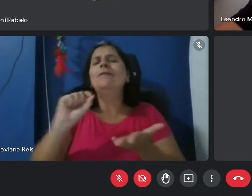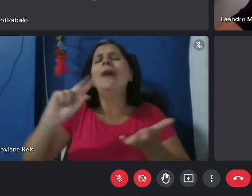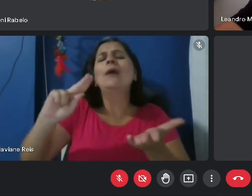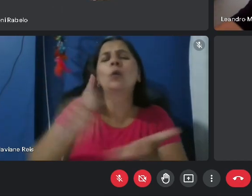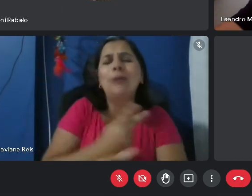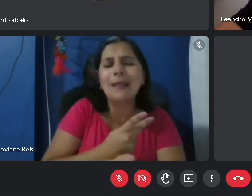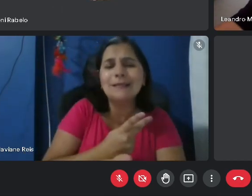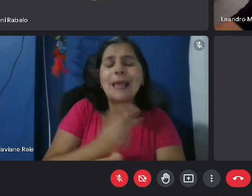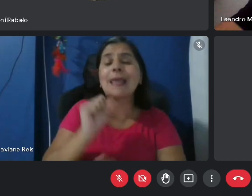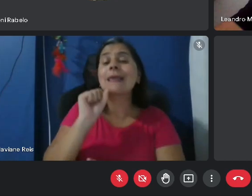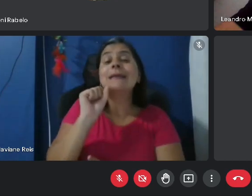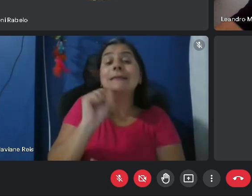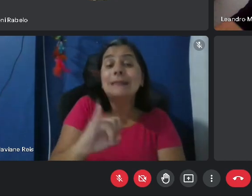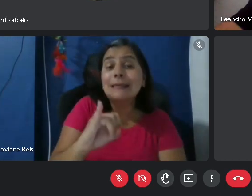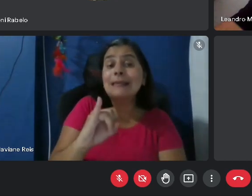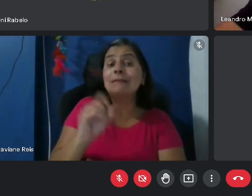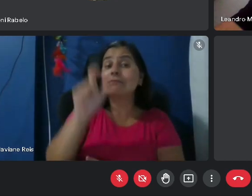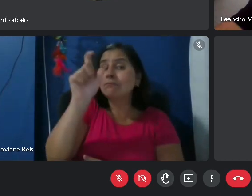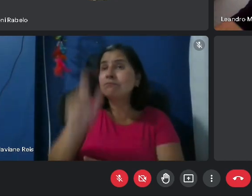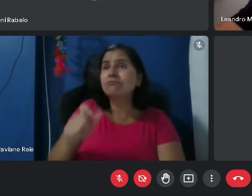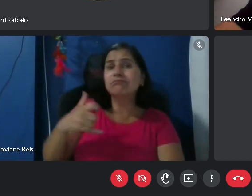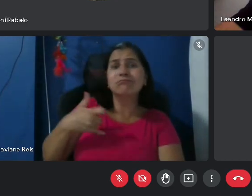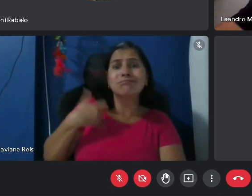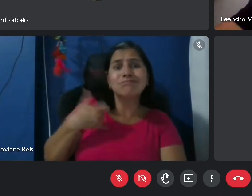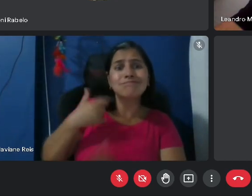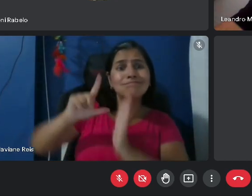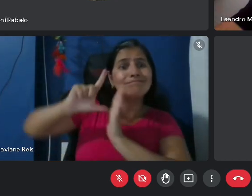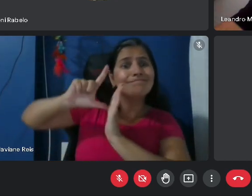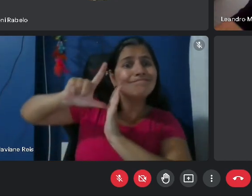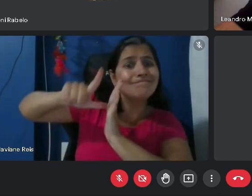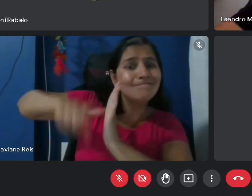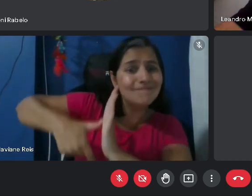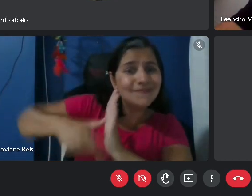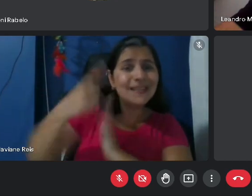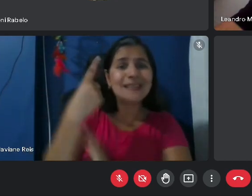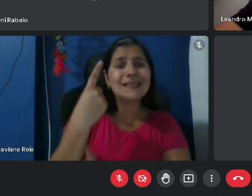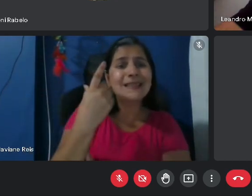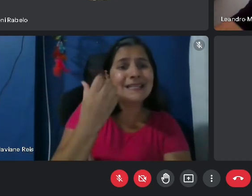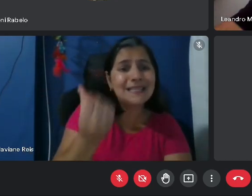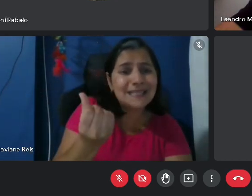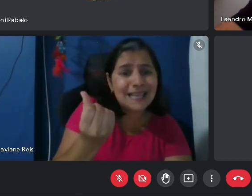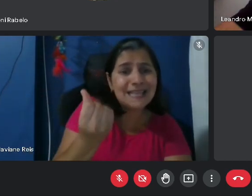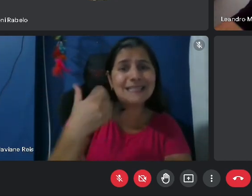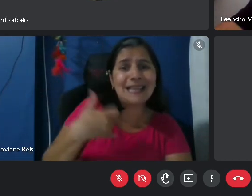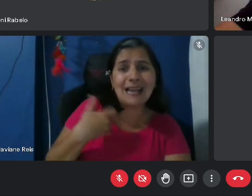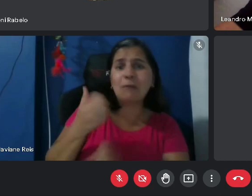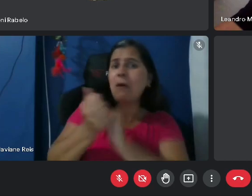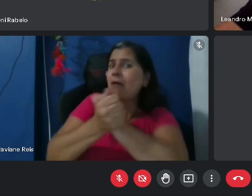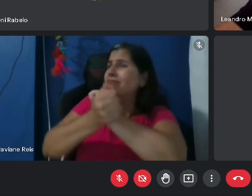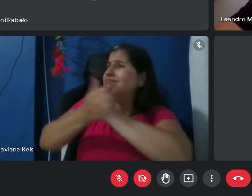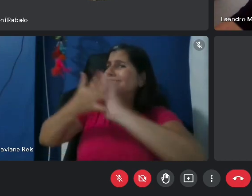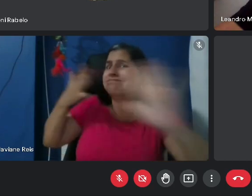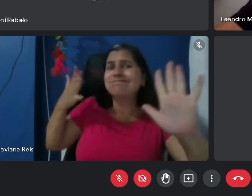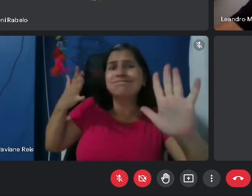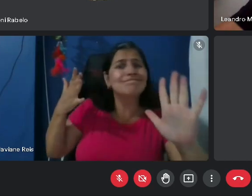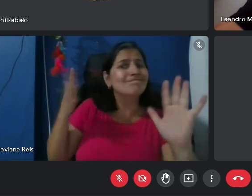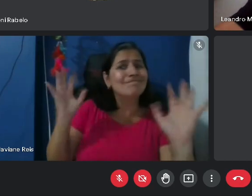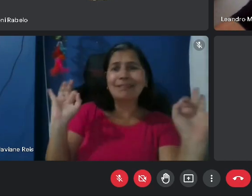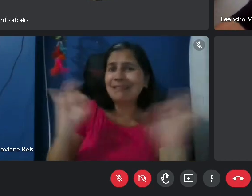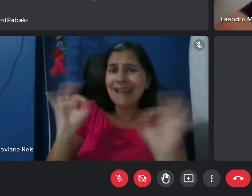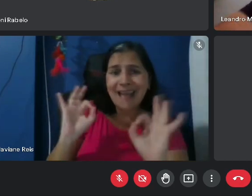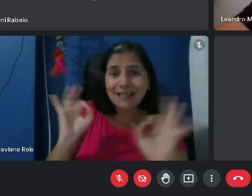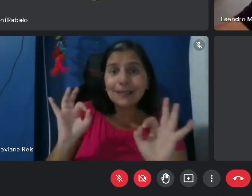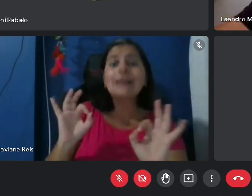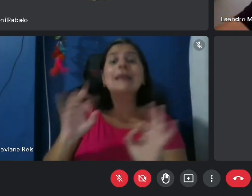documento. E aí acontecerá o quê? Que as pessoas que entram tardiamente na